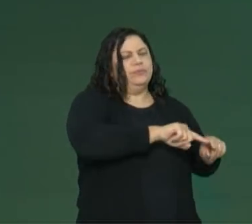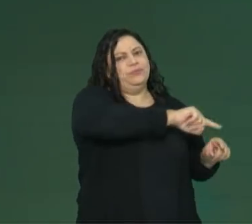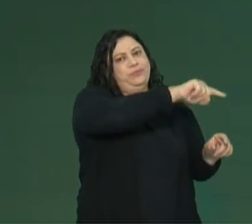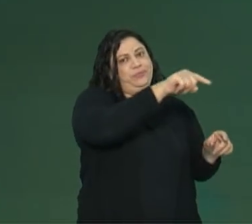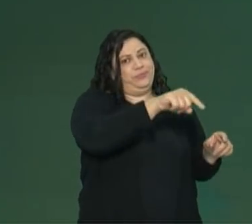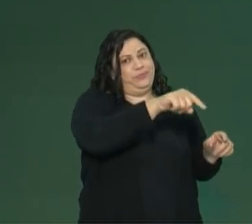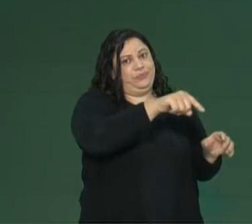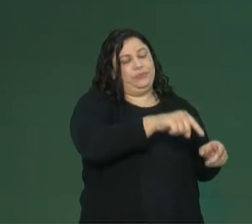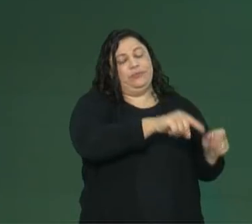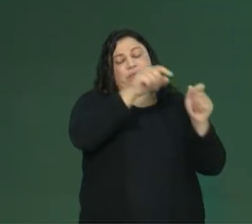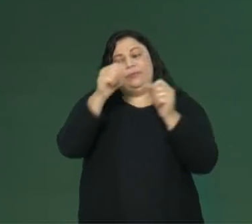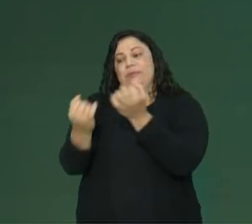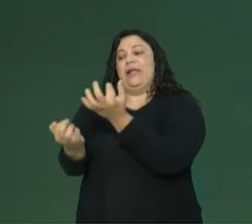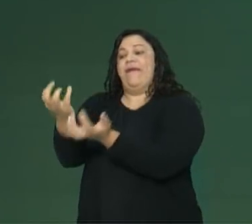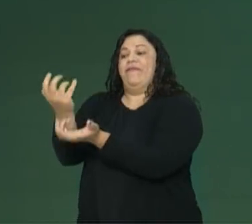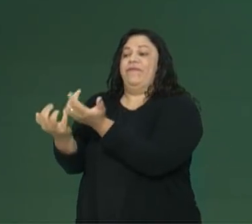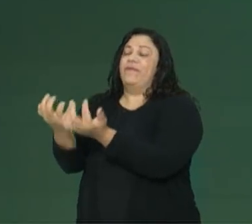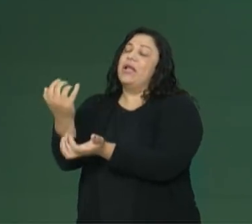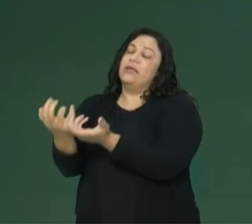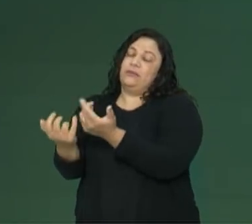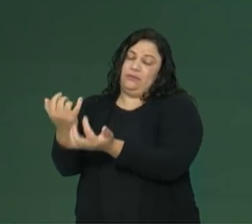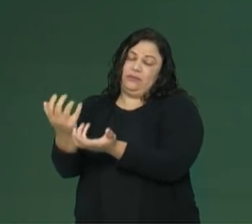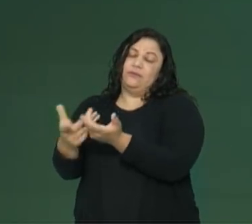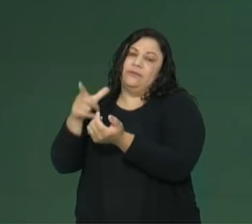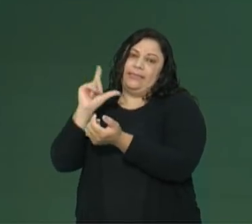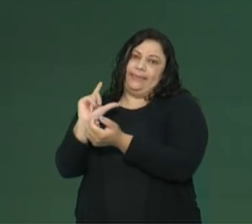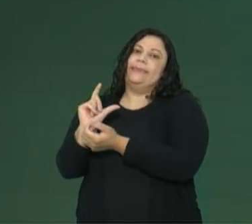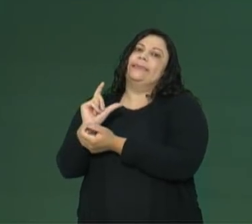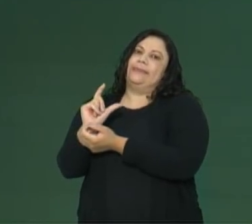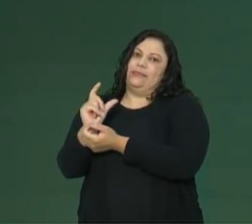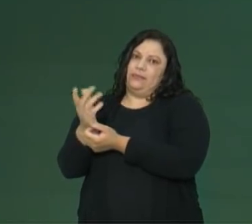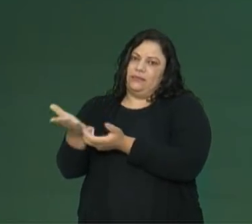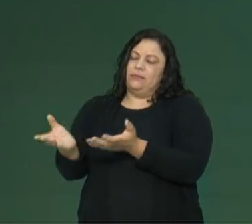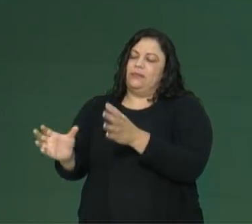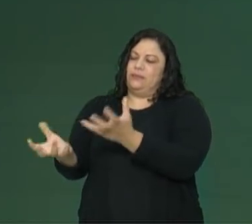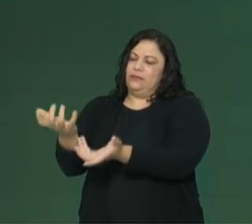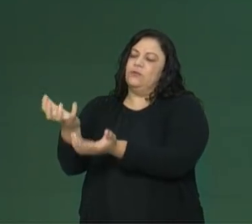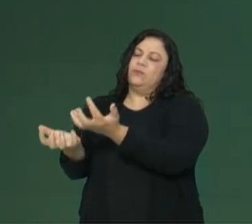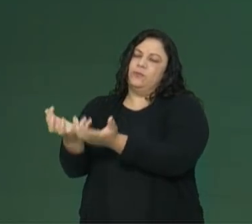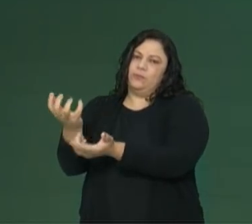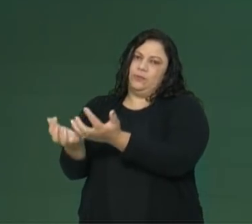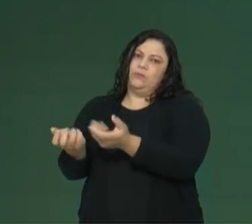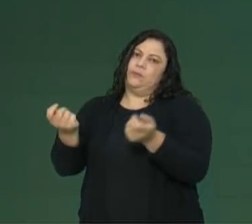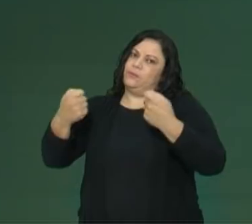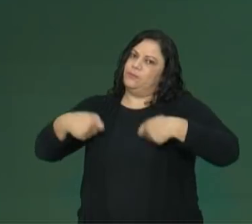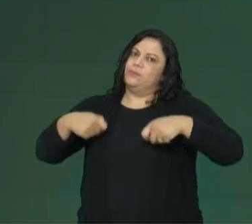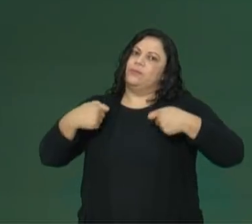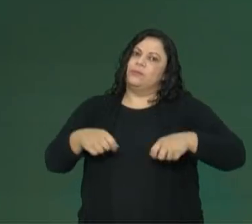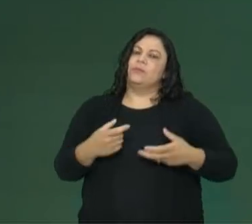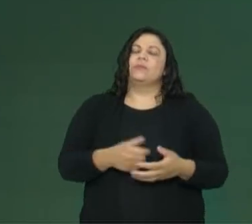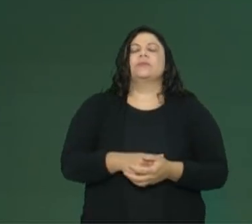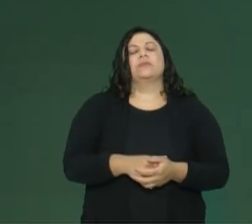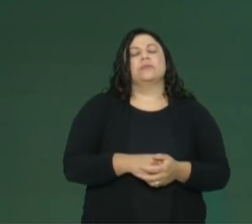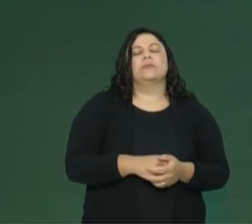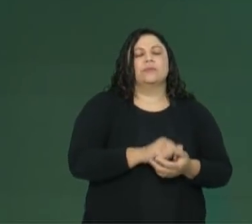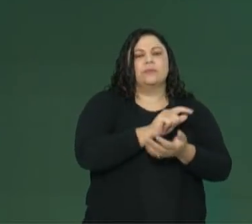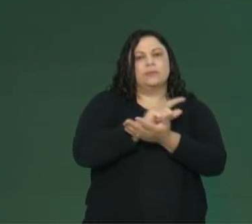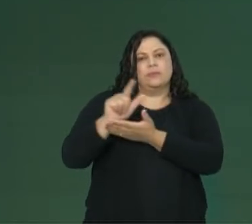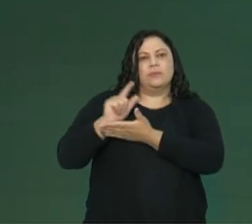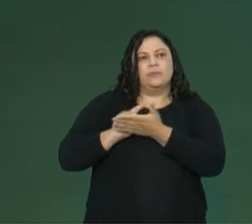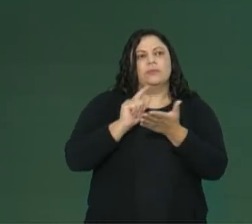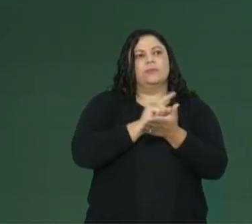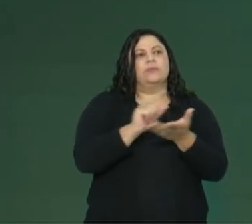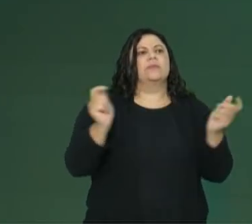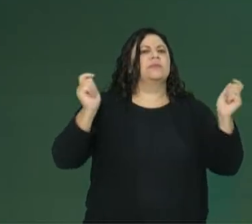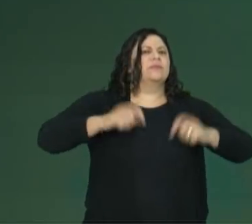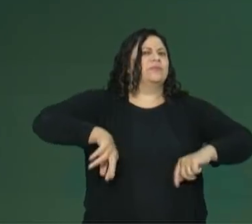consumir. Dá para pôr cloradores numa caixa d'água que vão pôr cloro e vão ajudar nesse processo de sanitização da água.